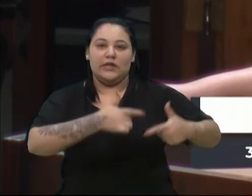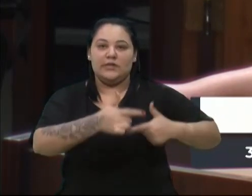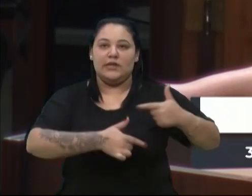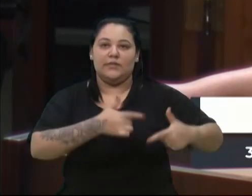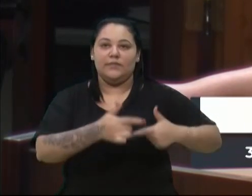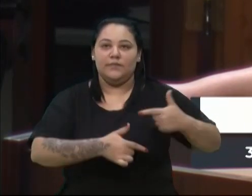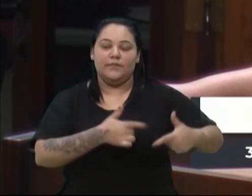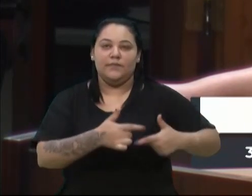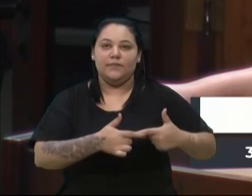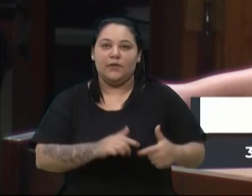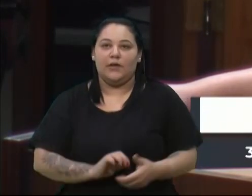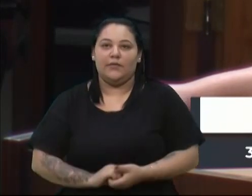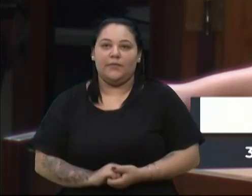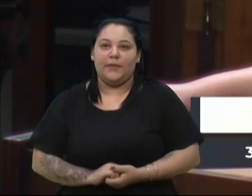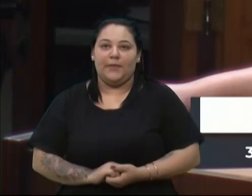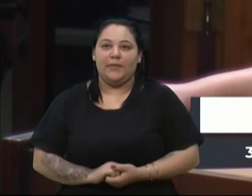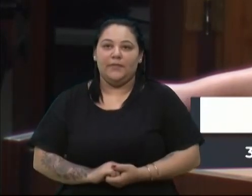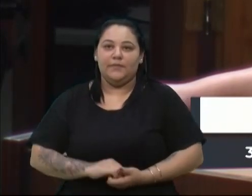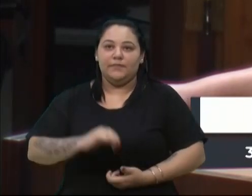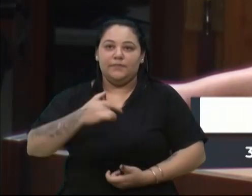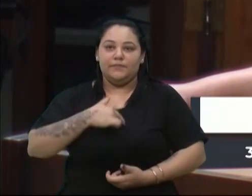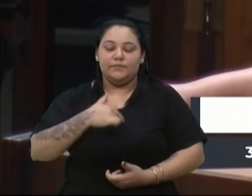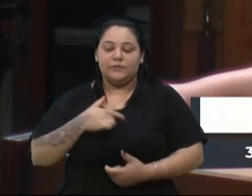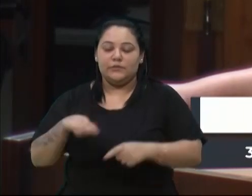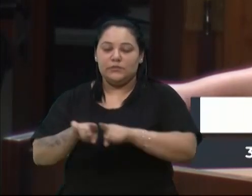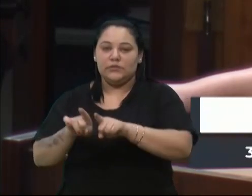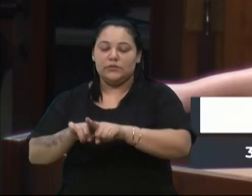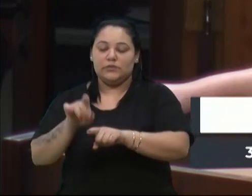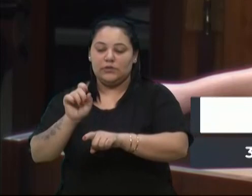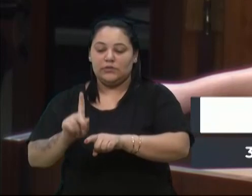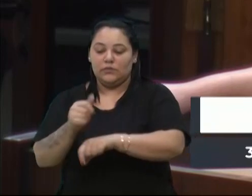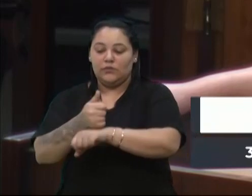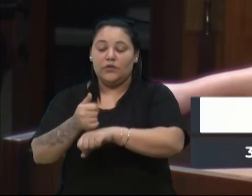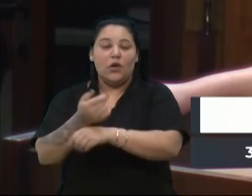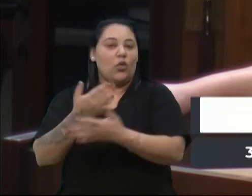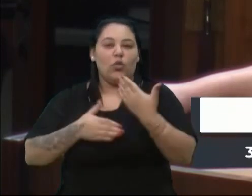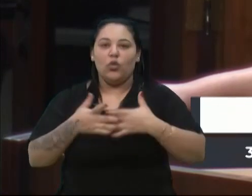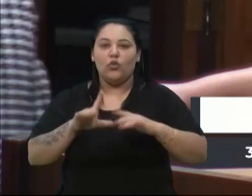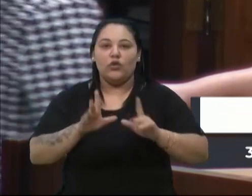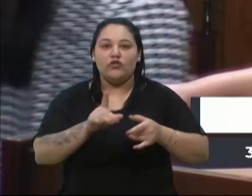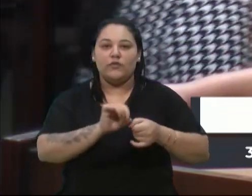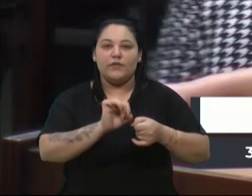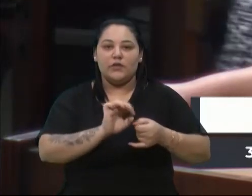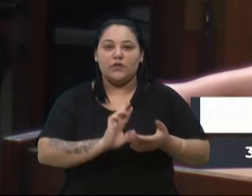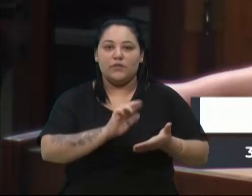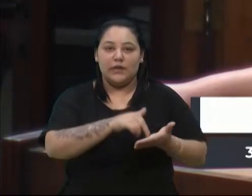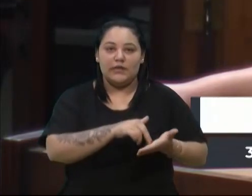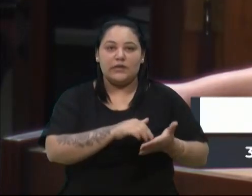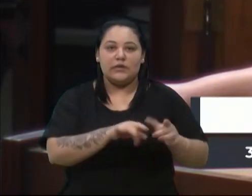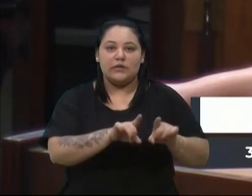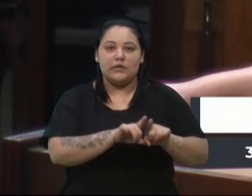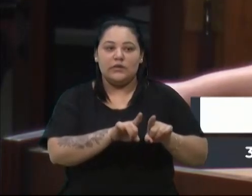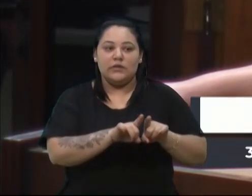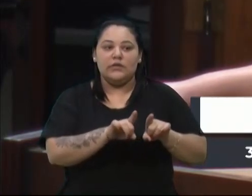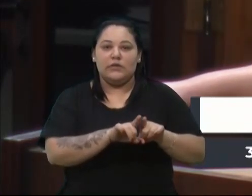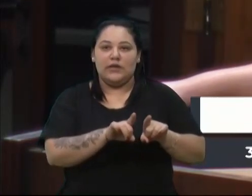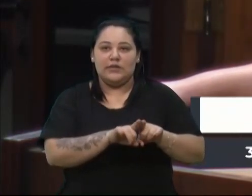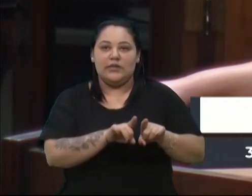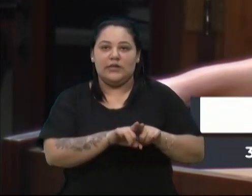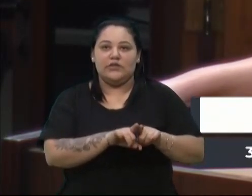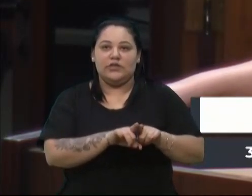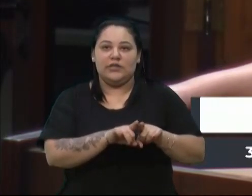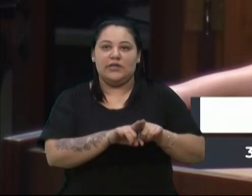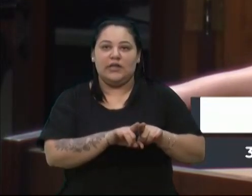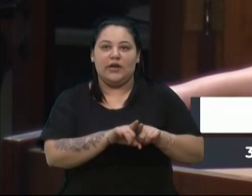conheçam os educadores, os oficineiros e tudo que é realizado e saibam quão importante